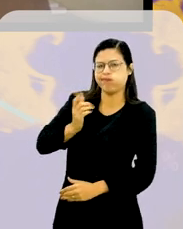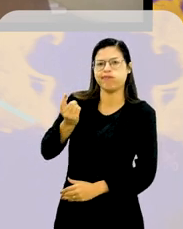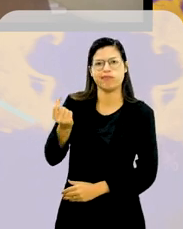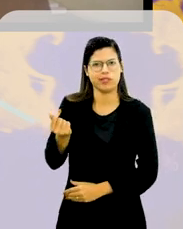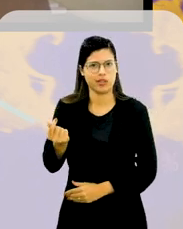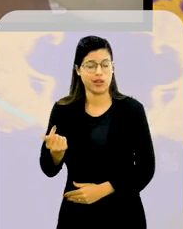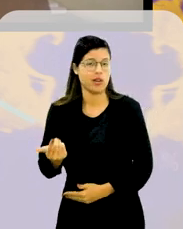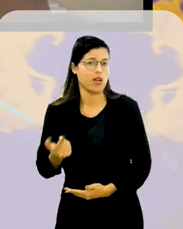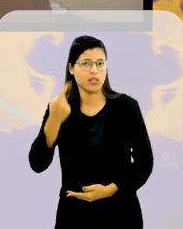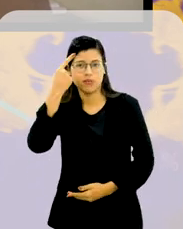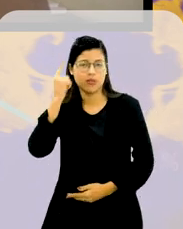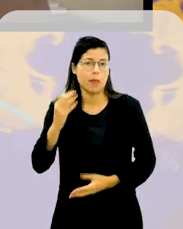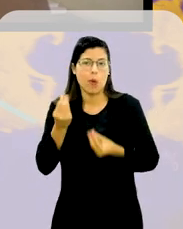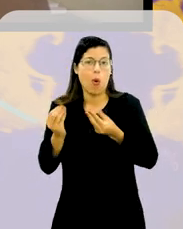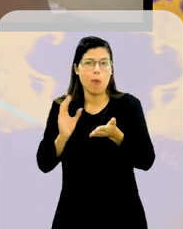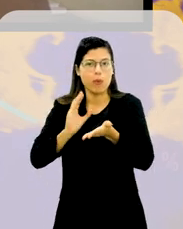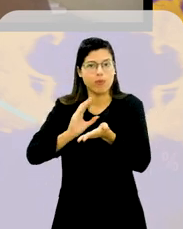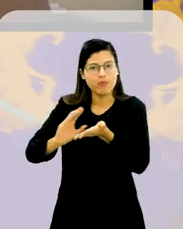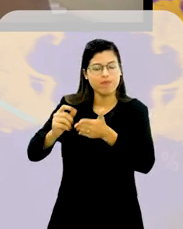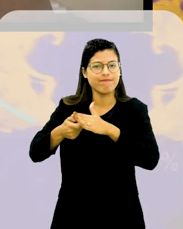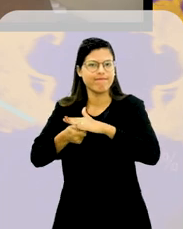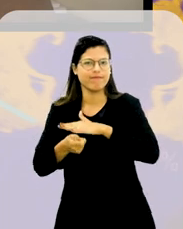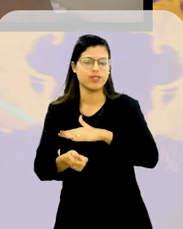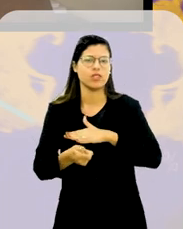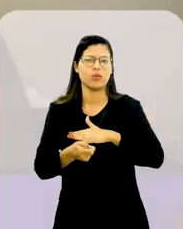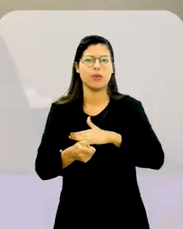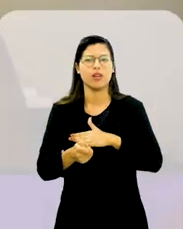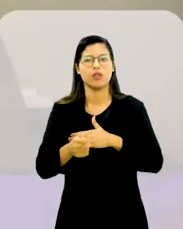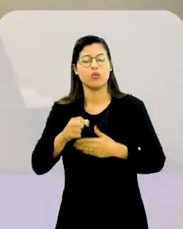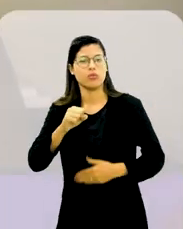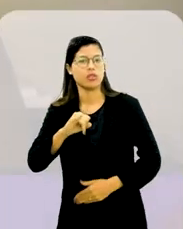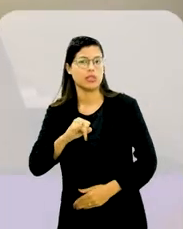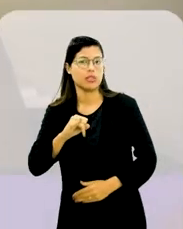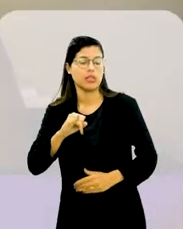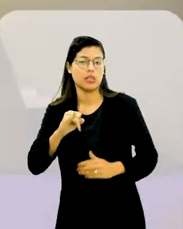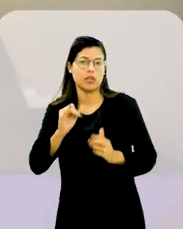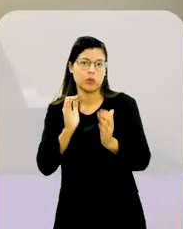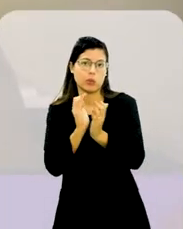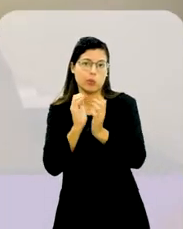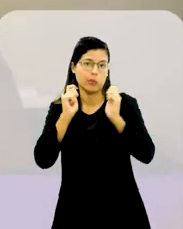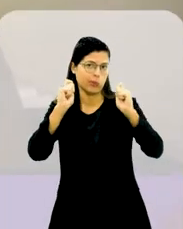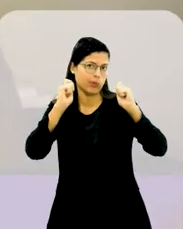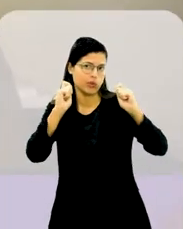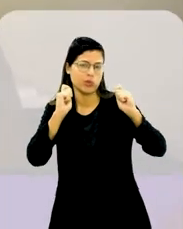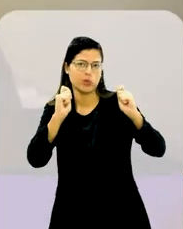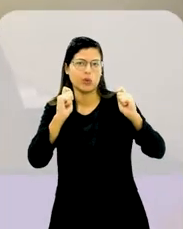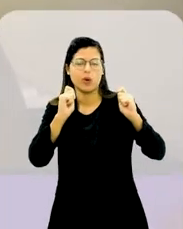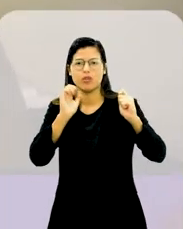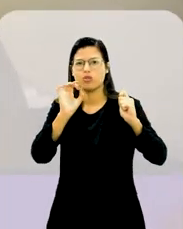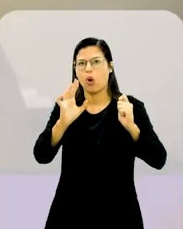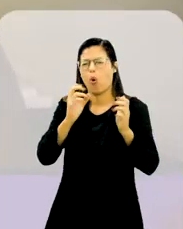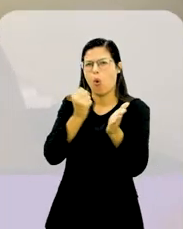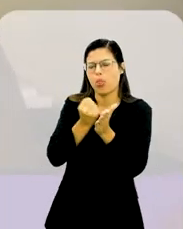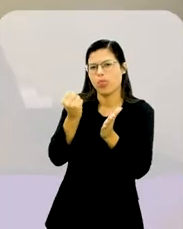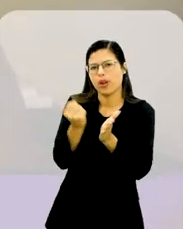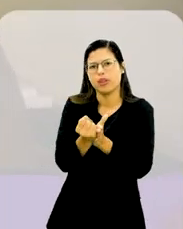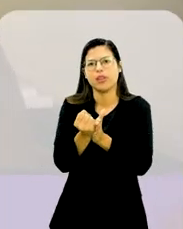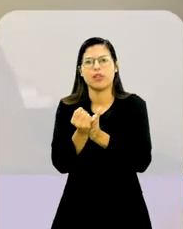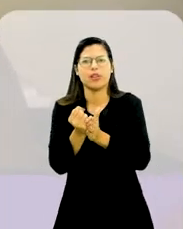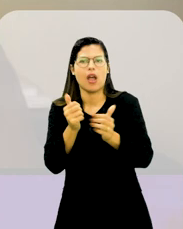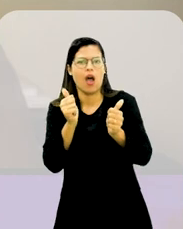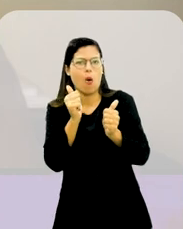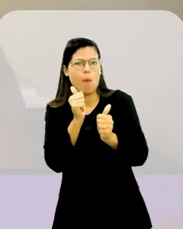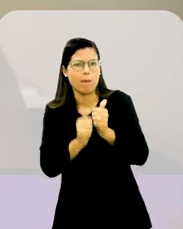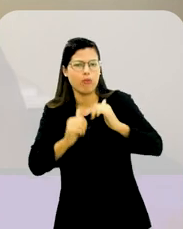né Rui então a gente não sabe como vai ser o investimento feito por ele se vai ser aquele torcedor de Fato né não vou contratar um